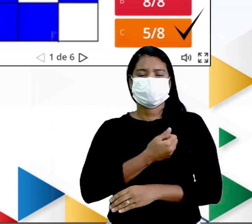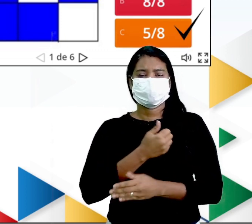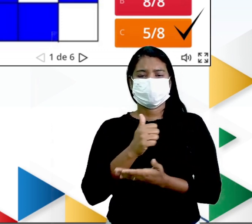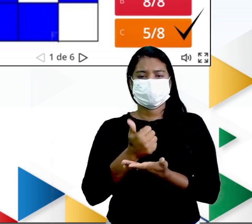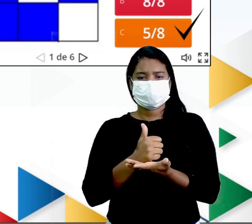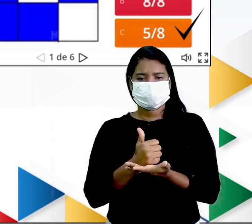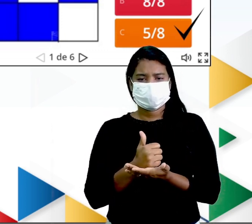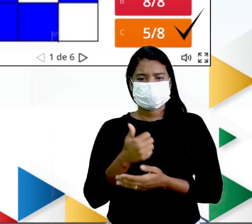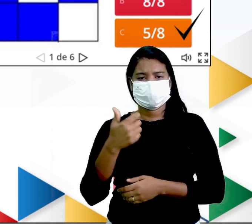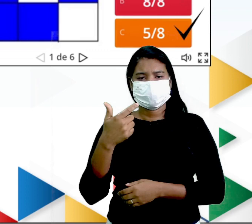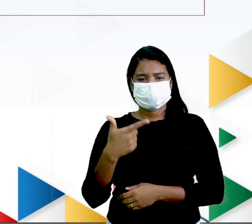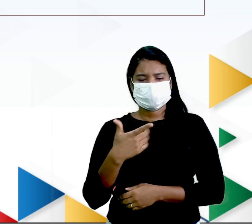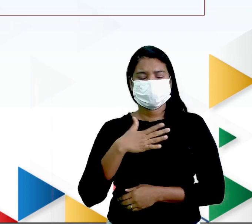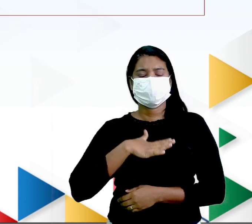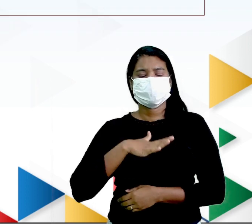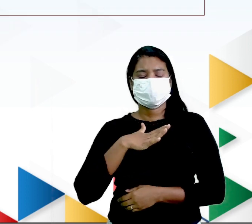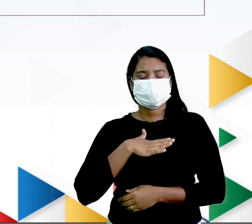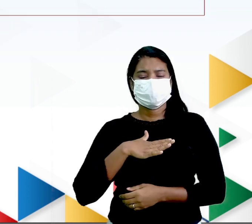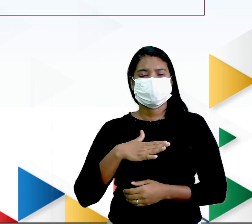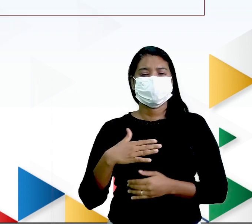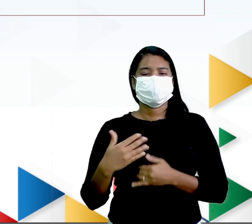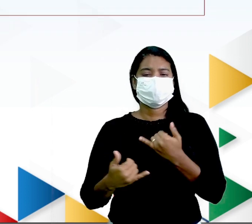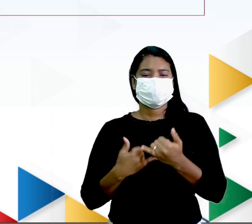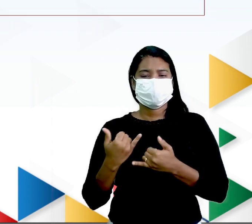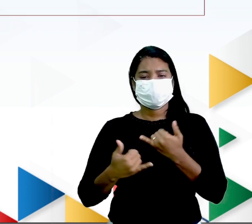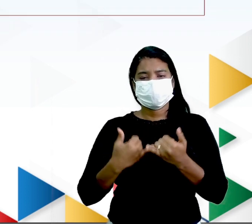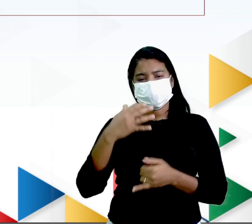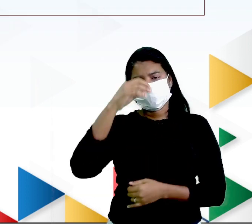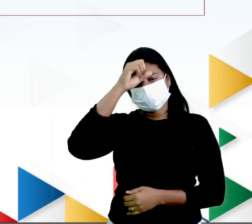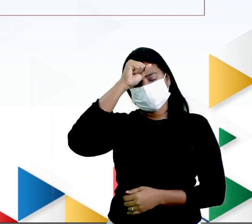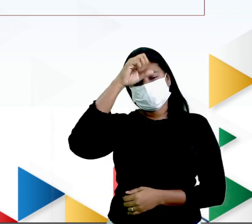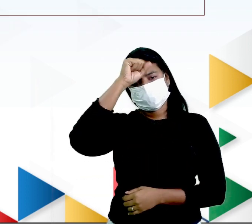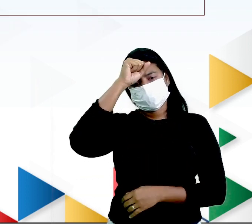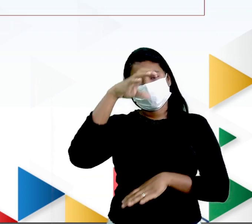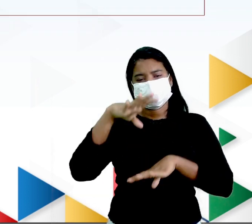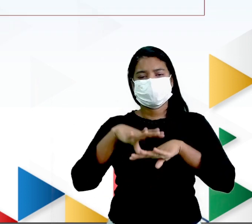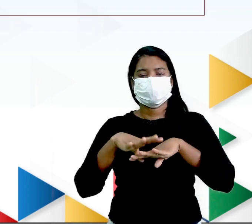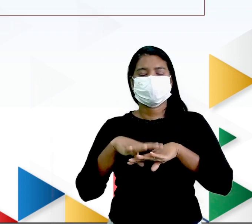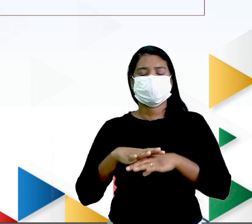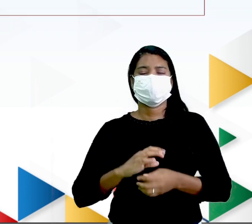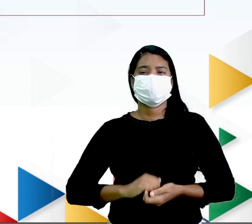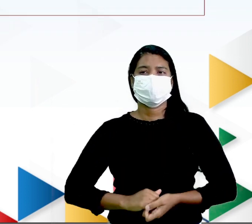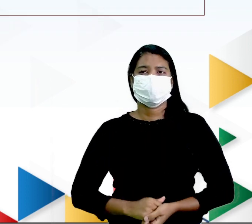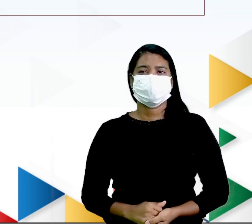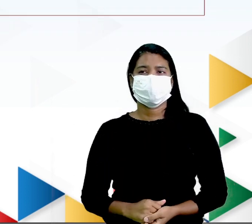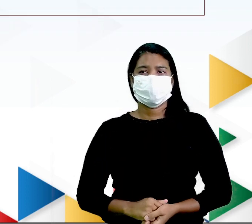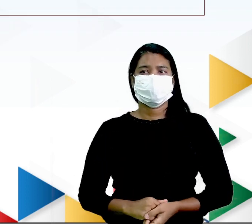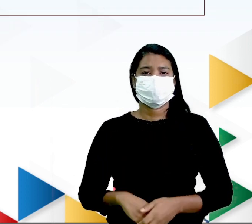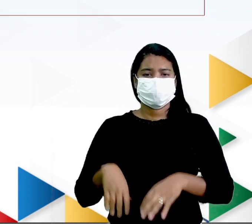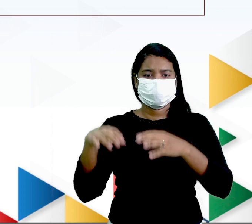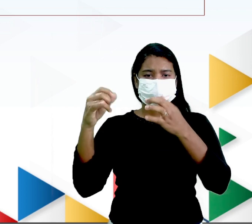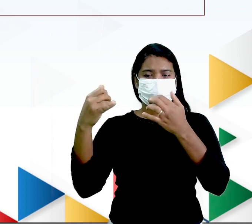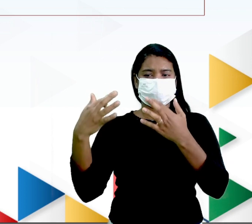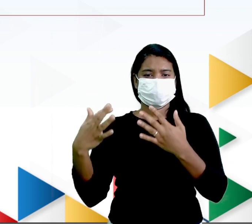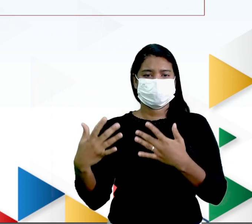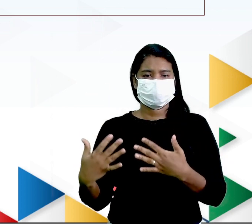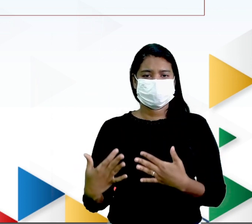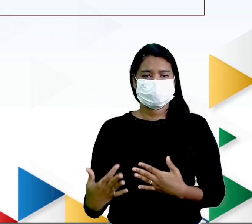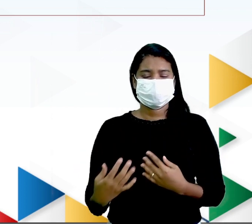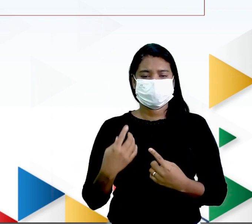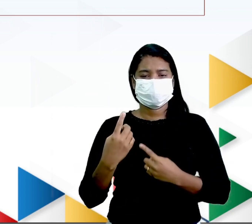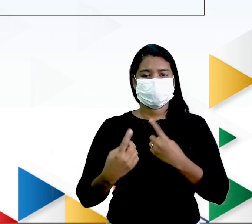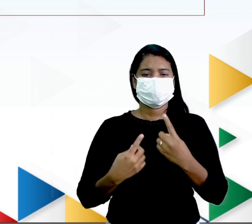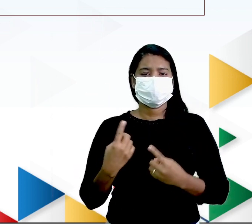E você vai gostar muito porque é uma forma de brincar aprendendo, tá? Agora a gente vai detalhar para vocês cada um item